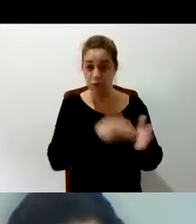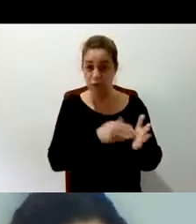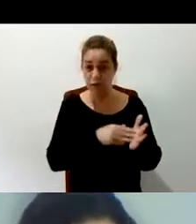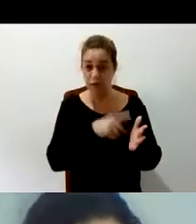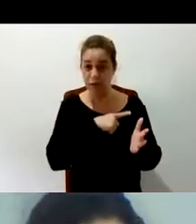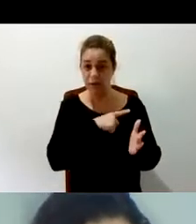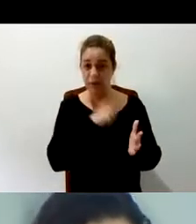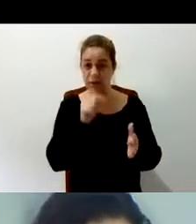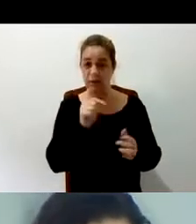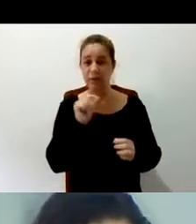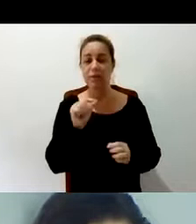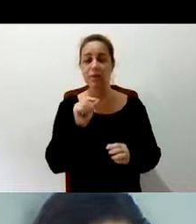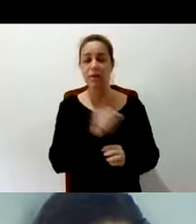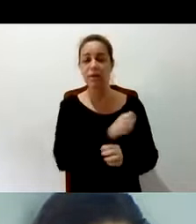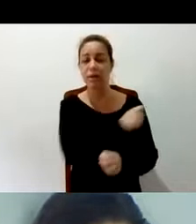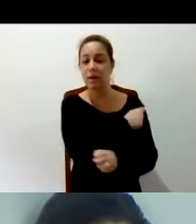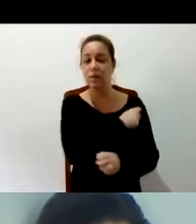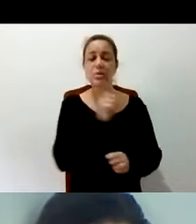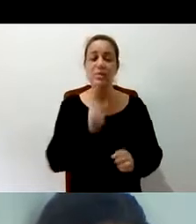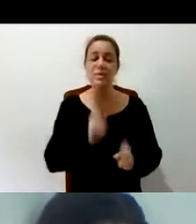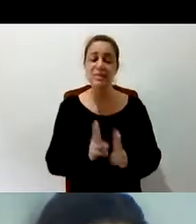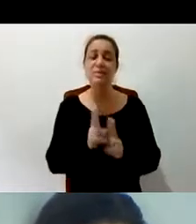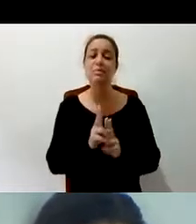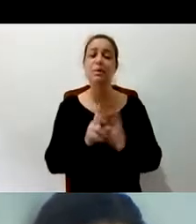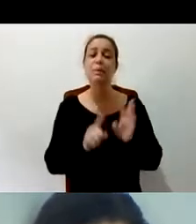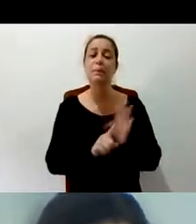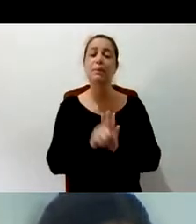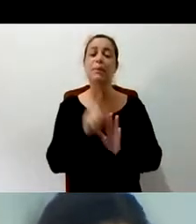falavam, questionavam, né? É poder